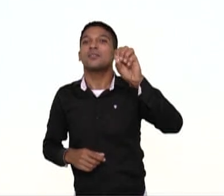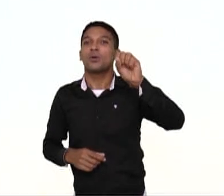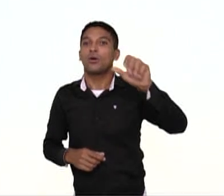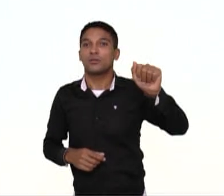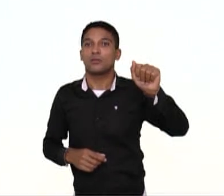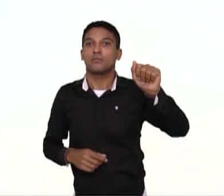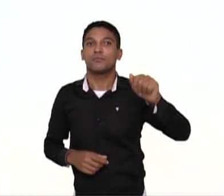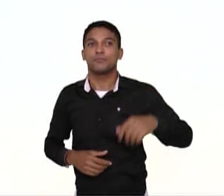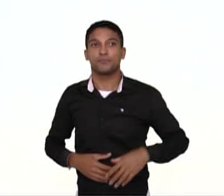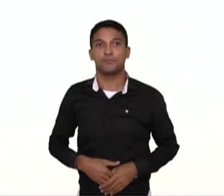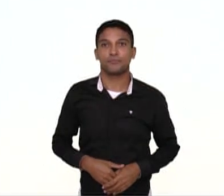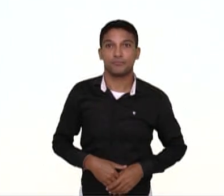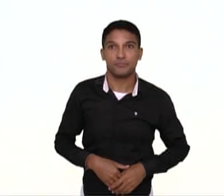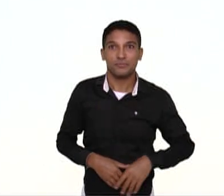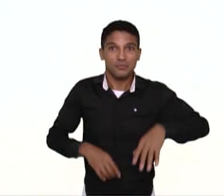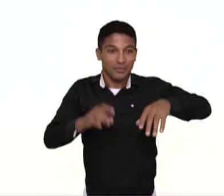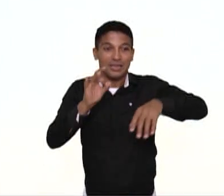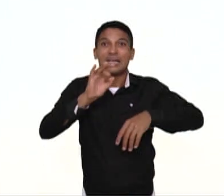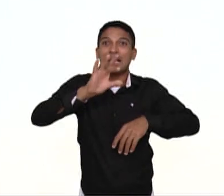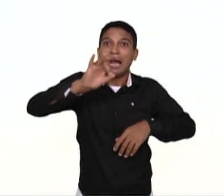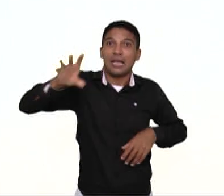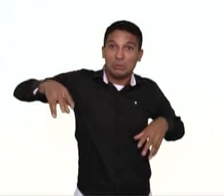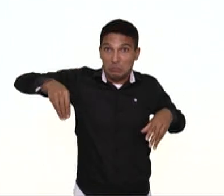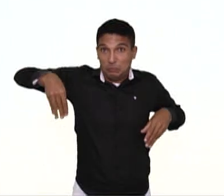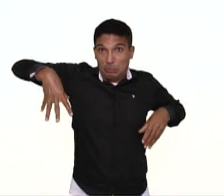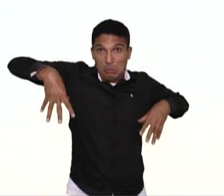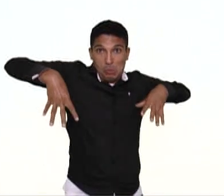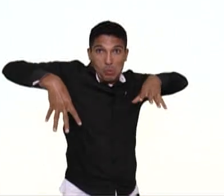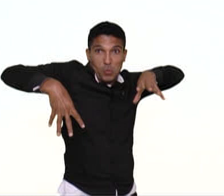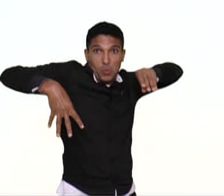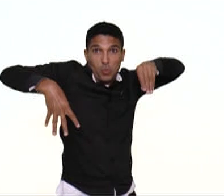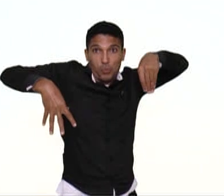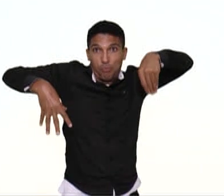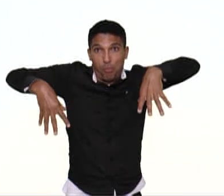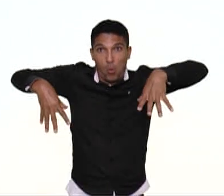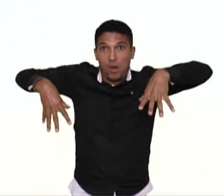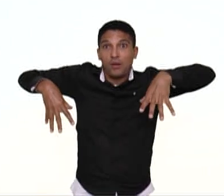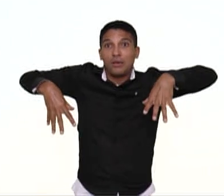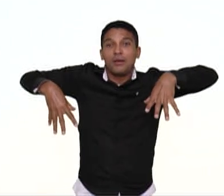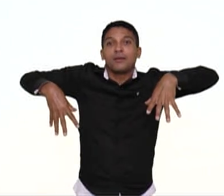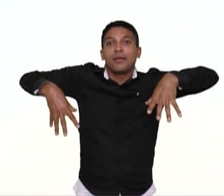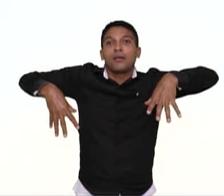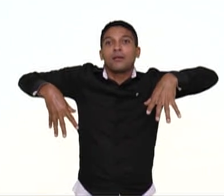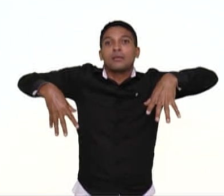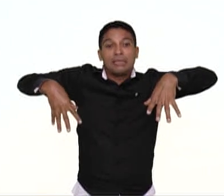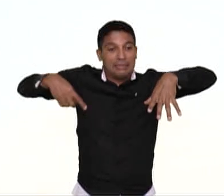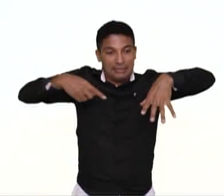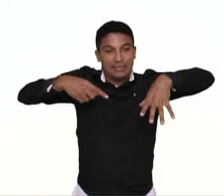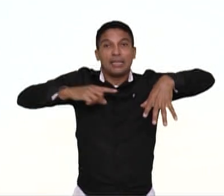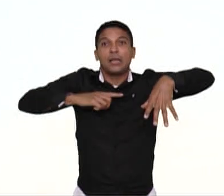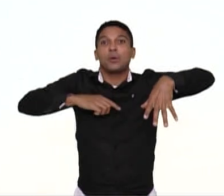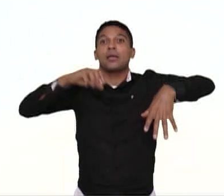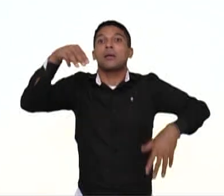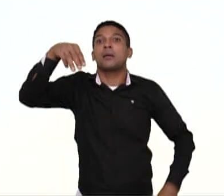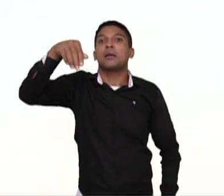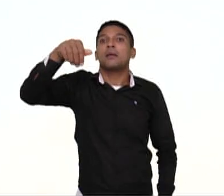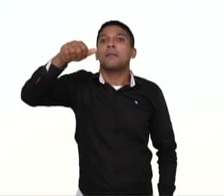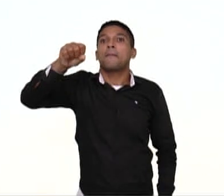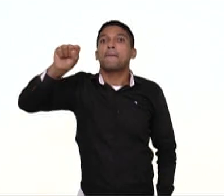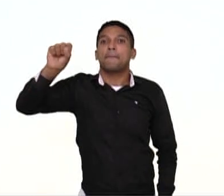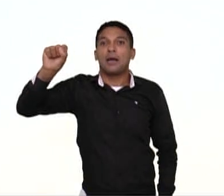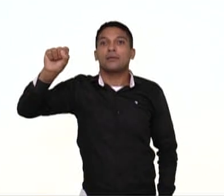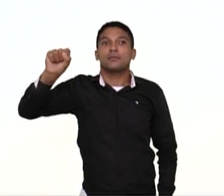de 0,17 quilogramas, ok? Utilizando todas as ventosas, que massa o